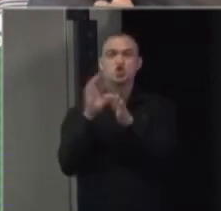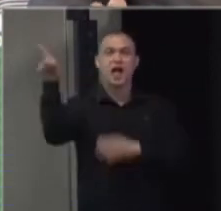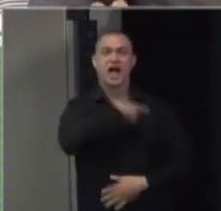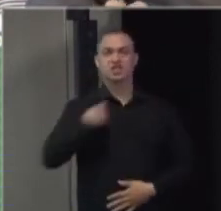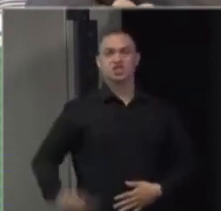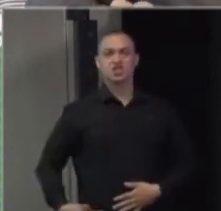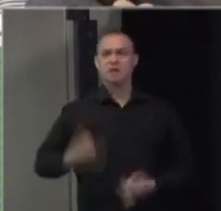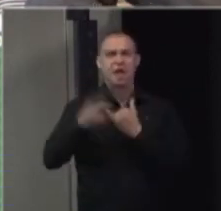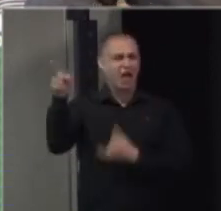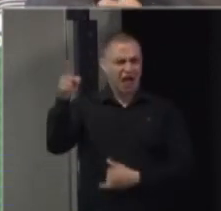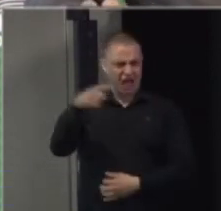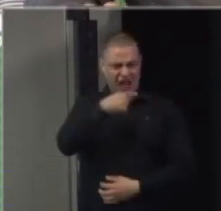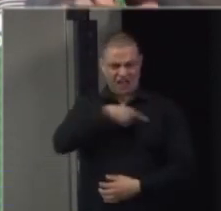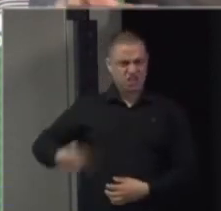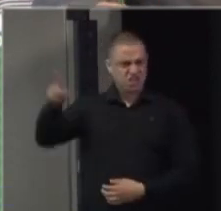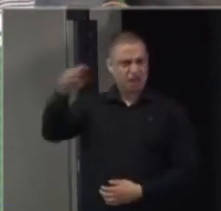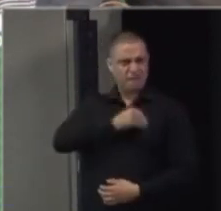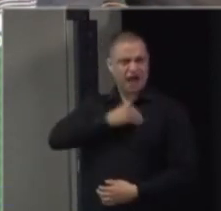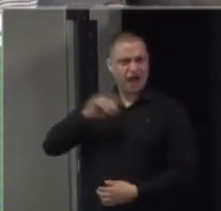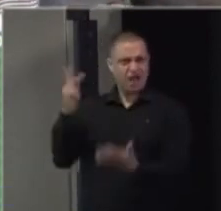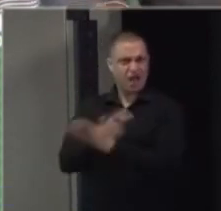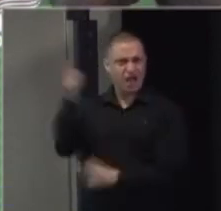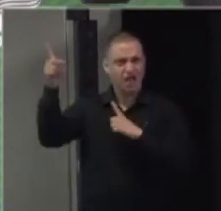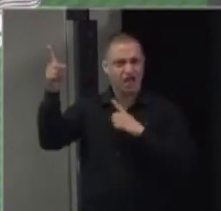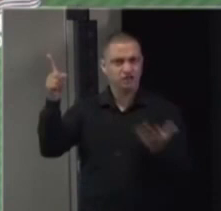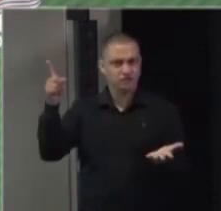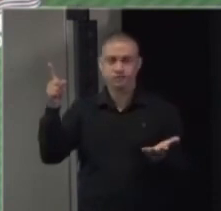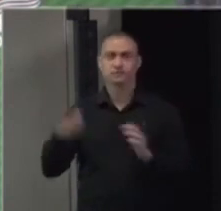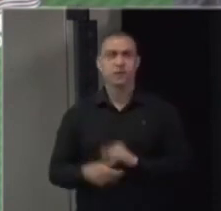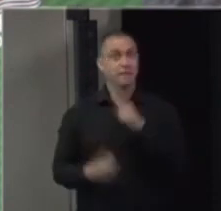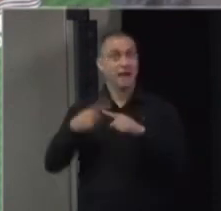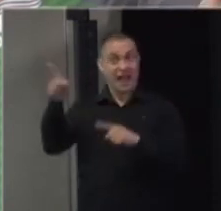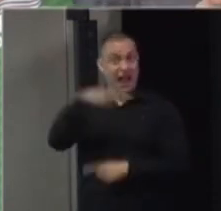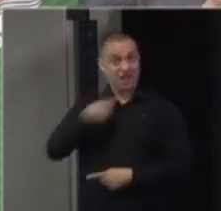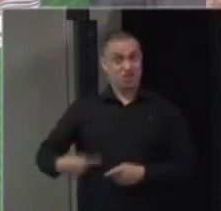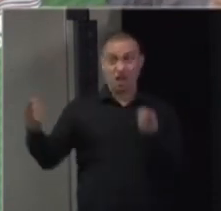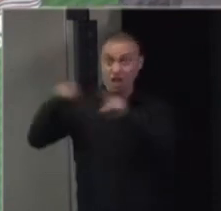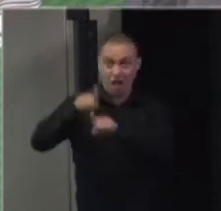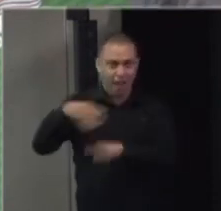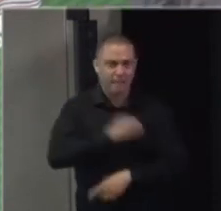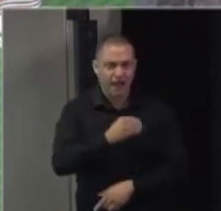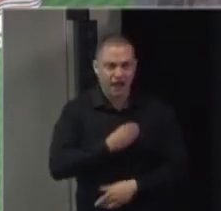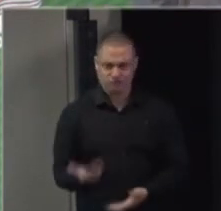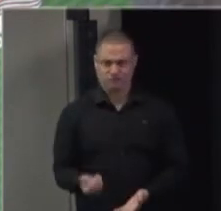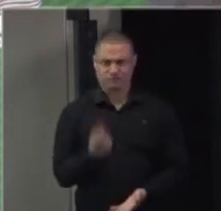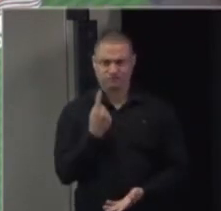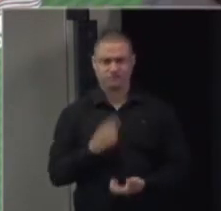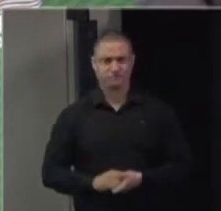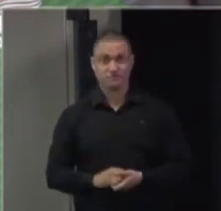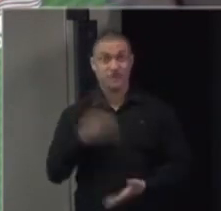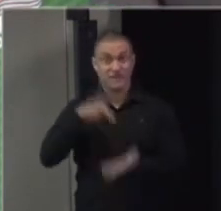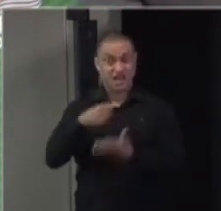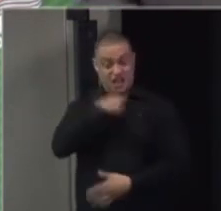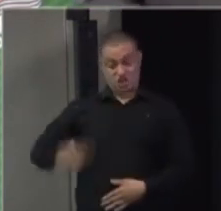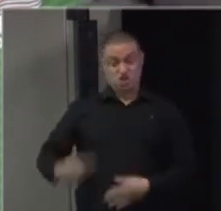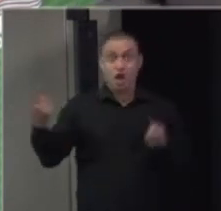China, como se isso fosse um pecado, como se isso fosse um pecado, sendo que isso é uma